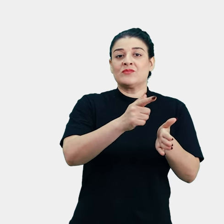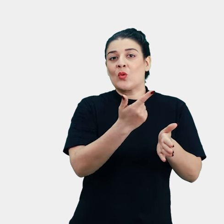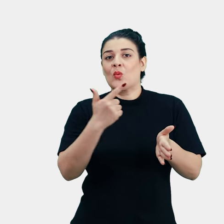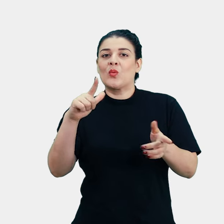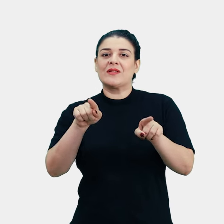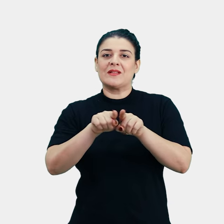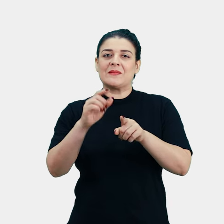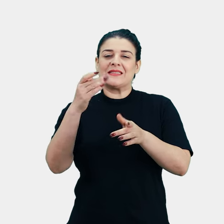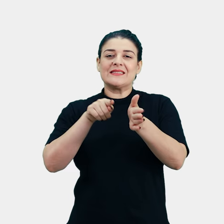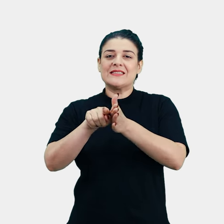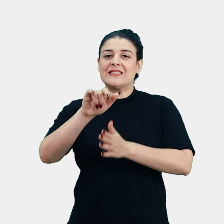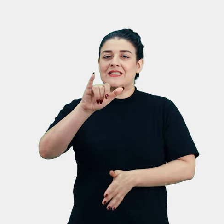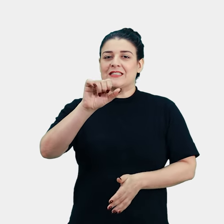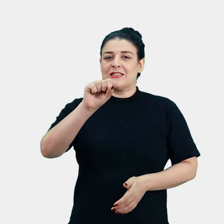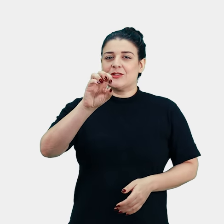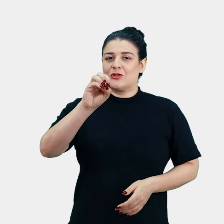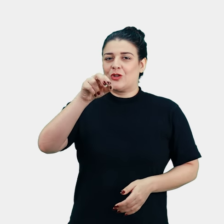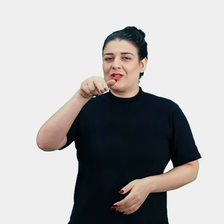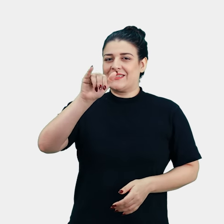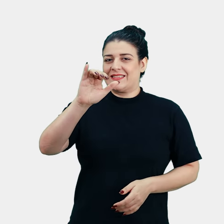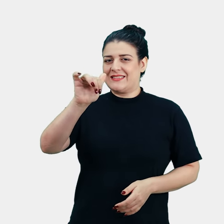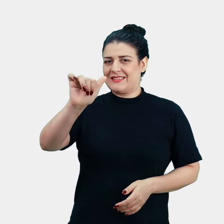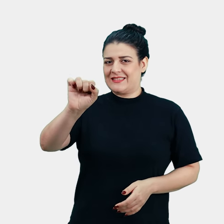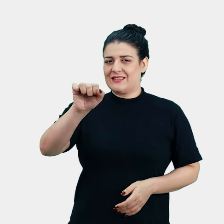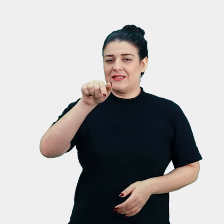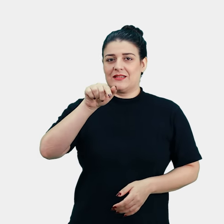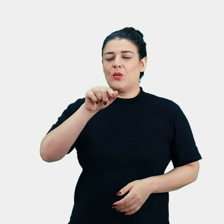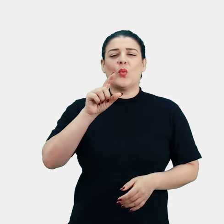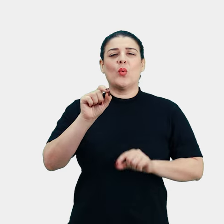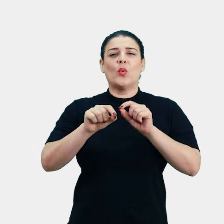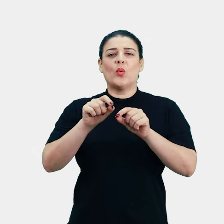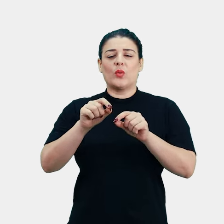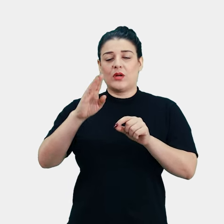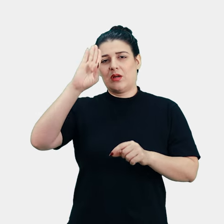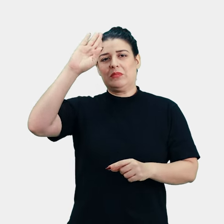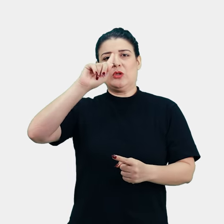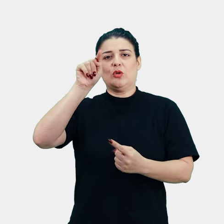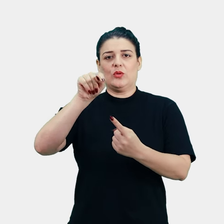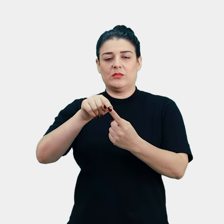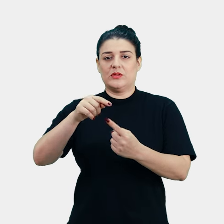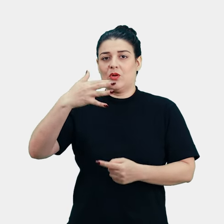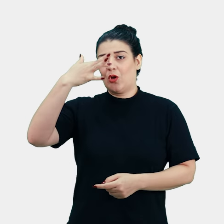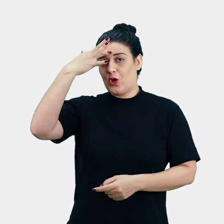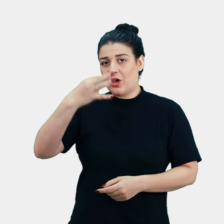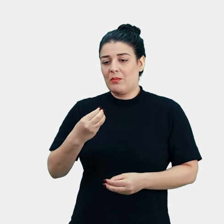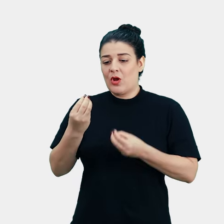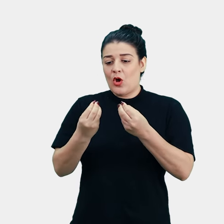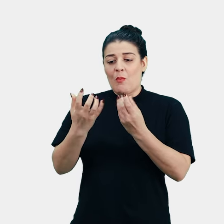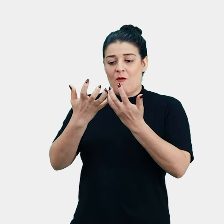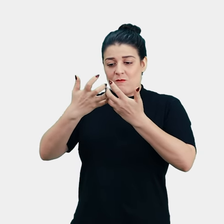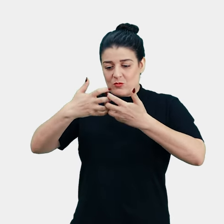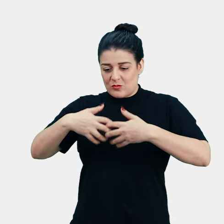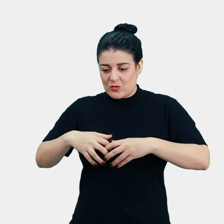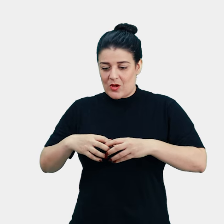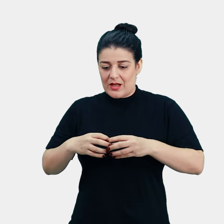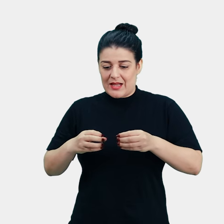também as ciências ômicas, tá? Nas ciências ômicas, o principal objetivo é compreender o funcionamento